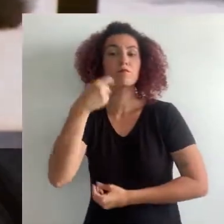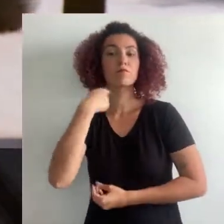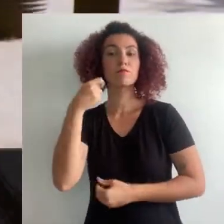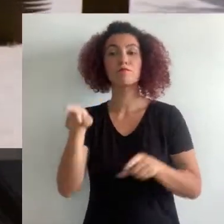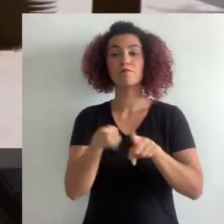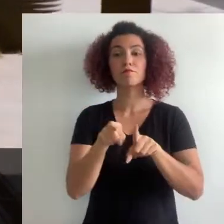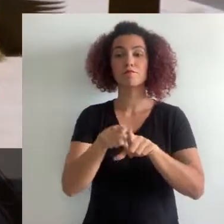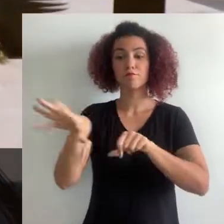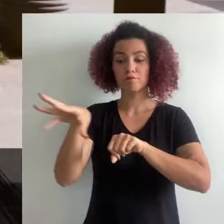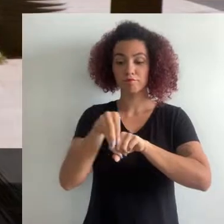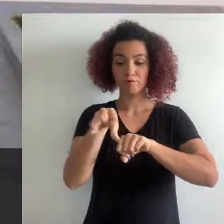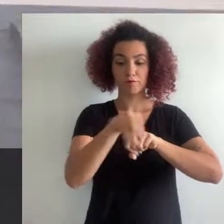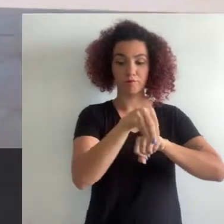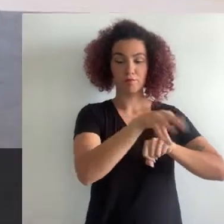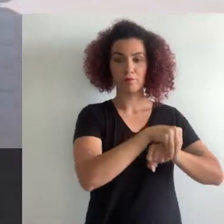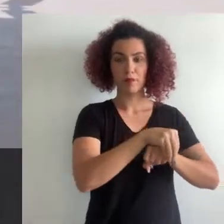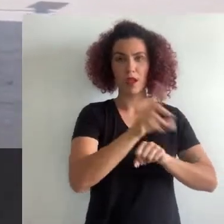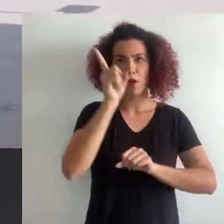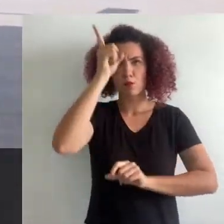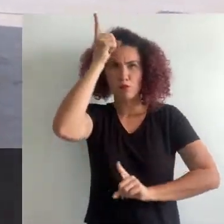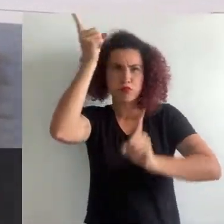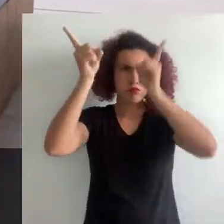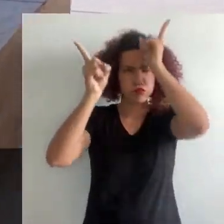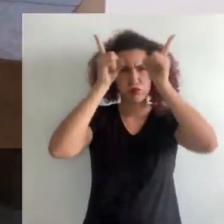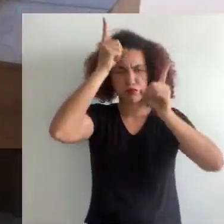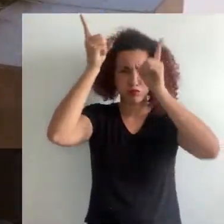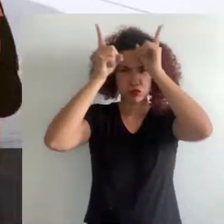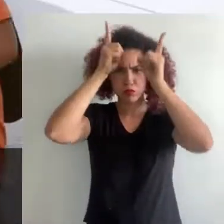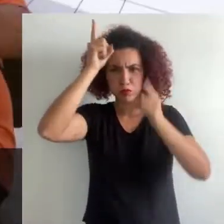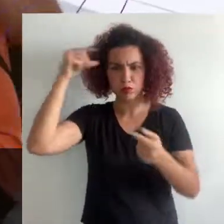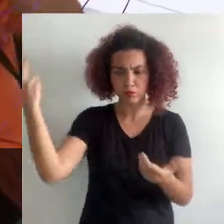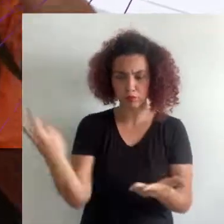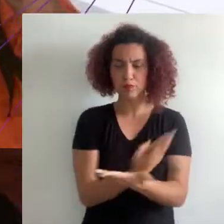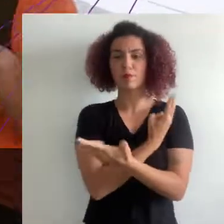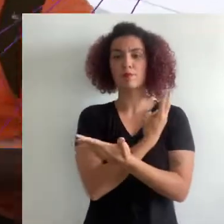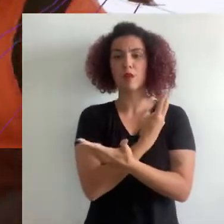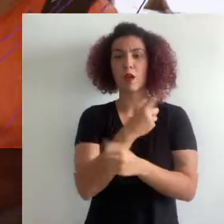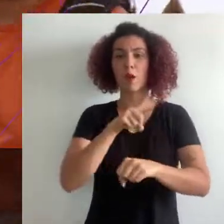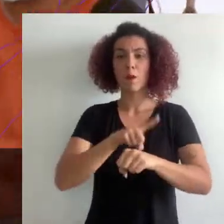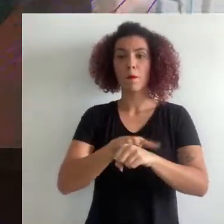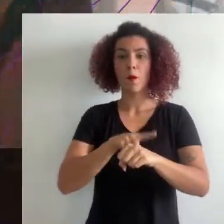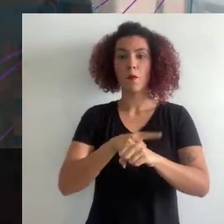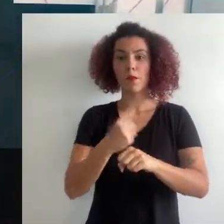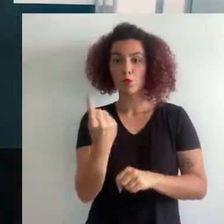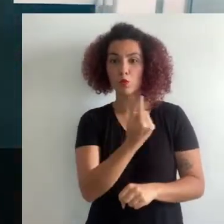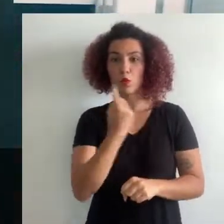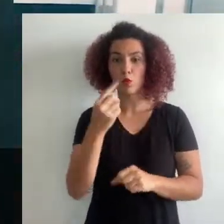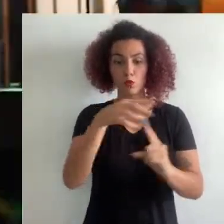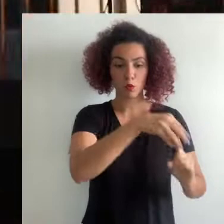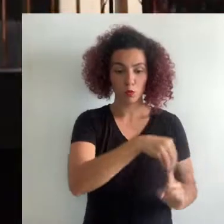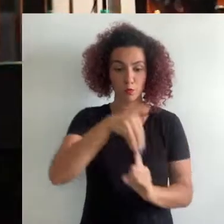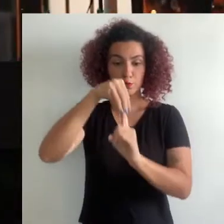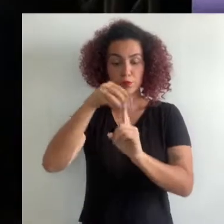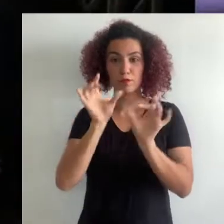arte e conhecimento. Um show de ideias em ação, um momento único, onde a estrela é você.